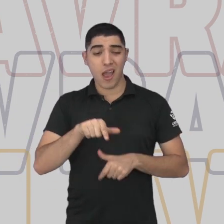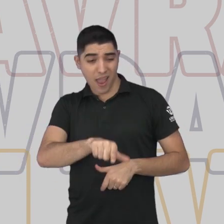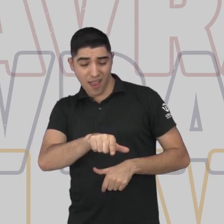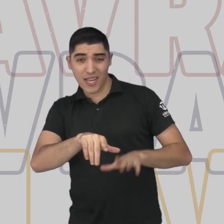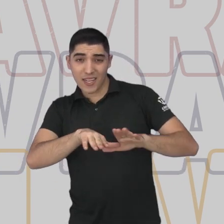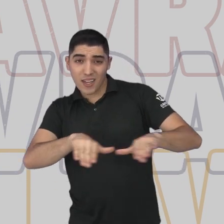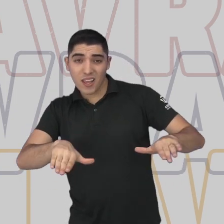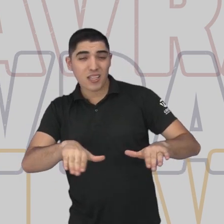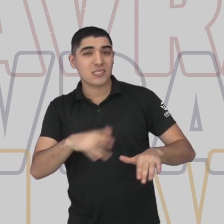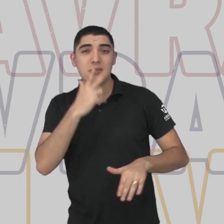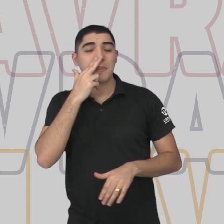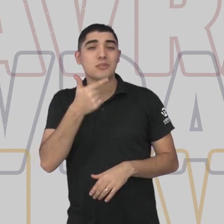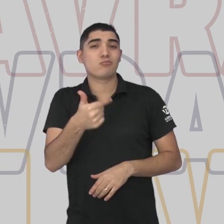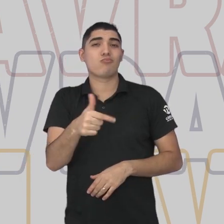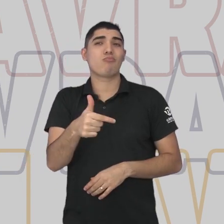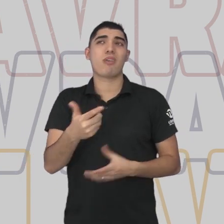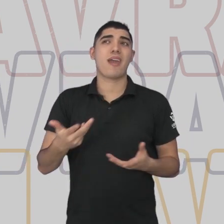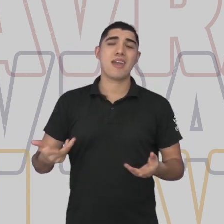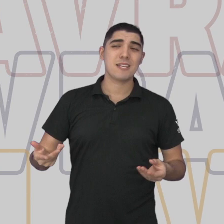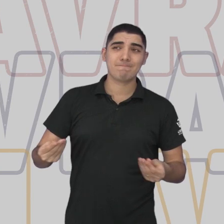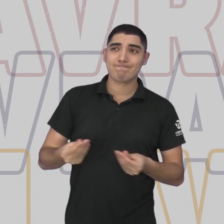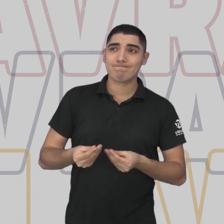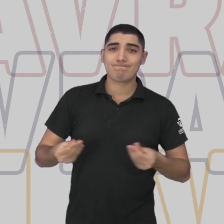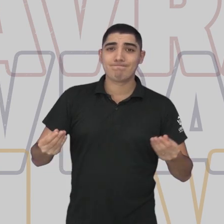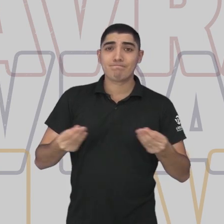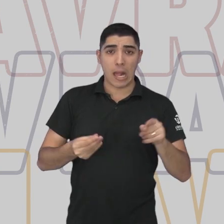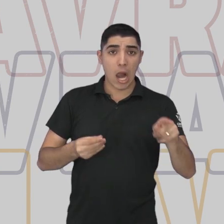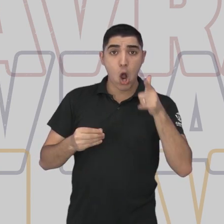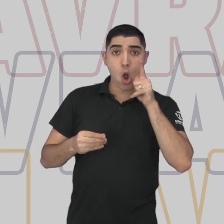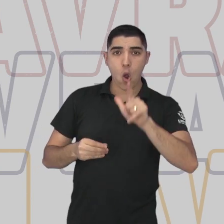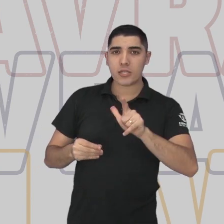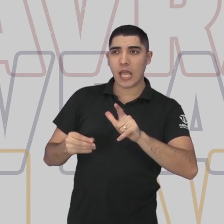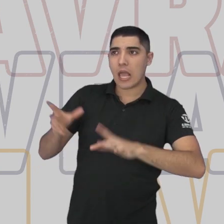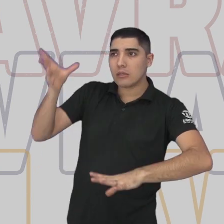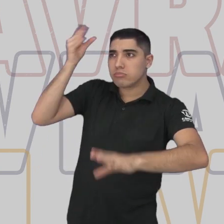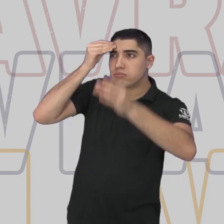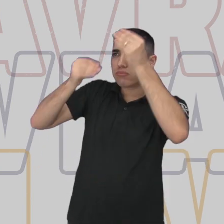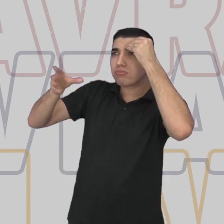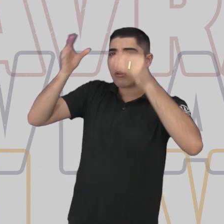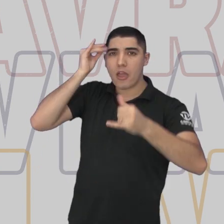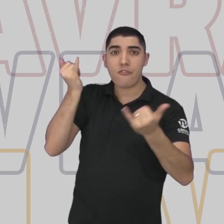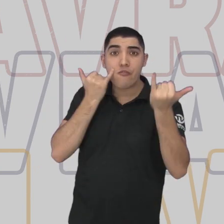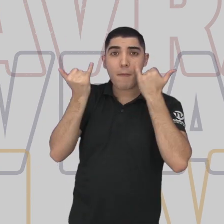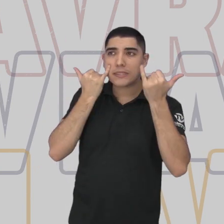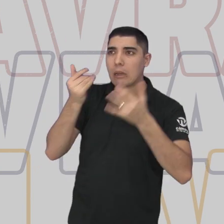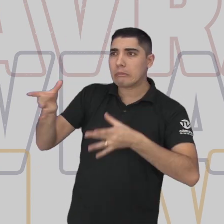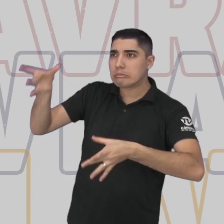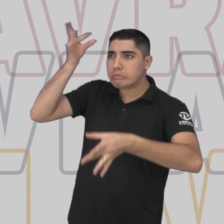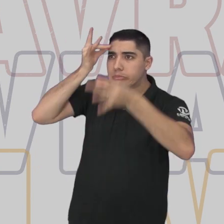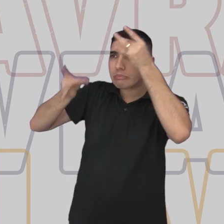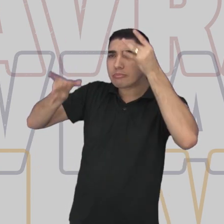está preparada para absorver aquelas informações, né? E a aula